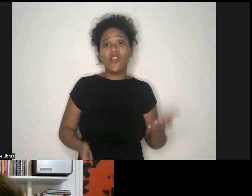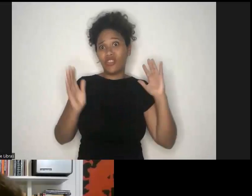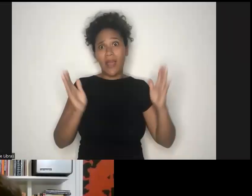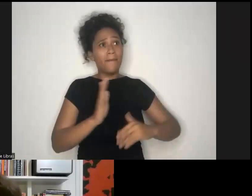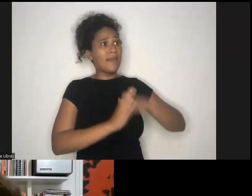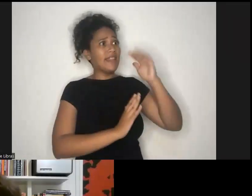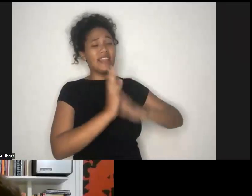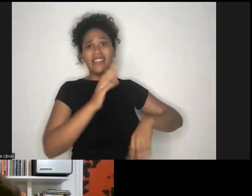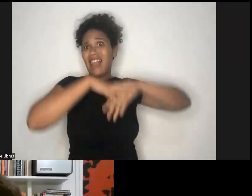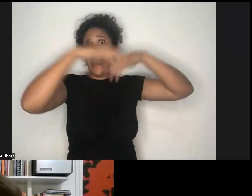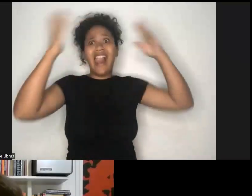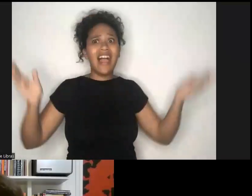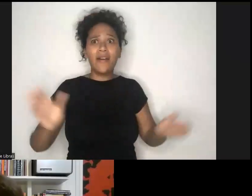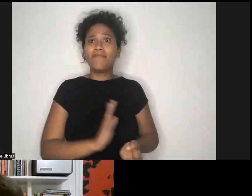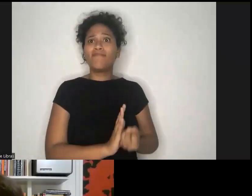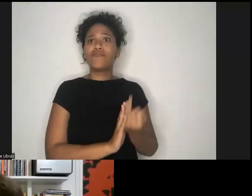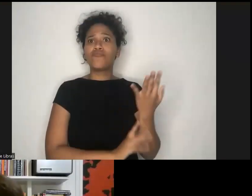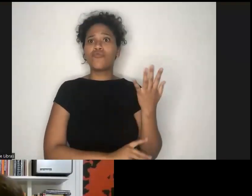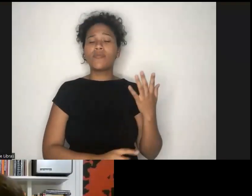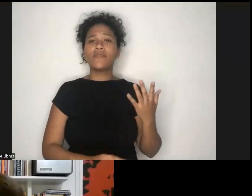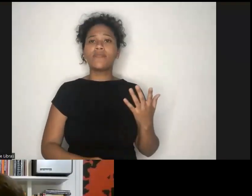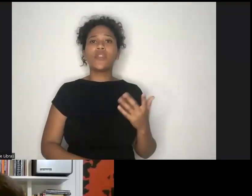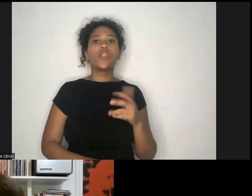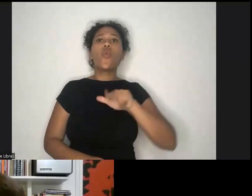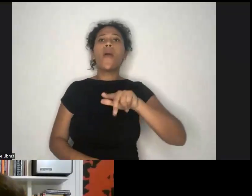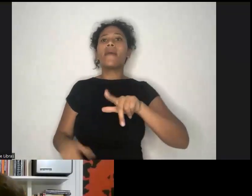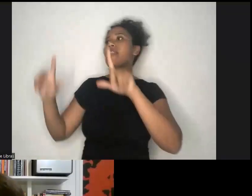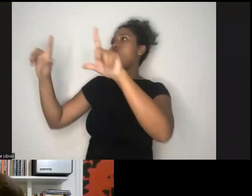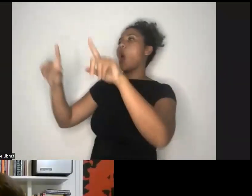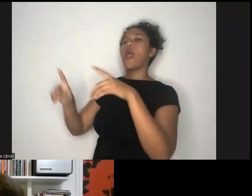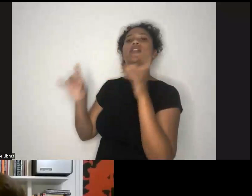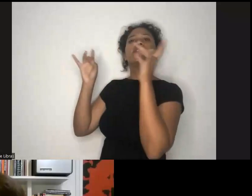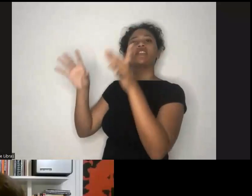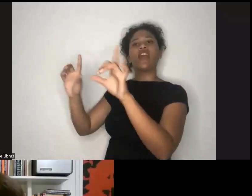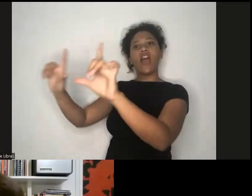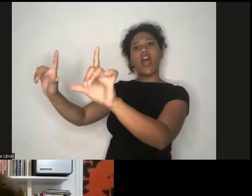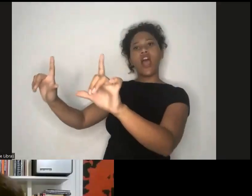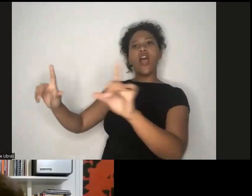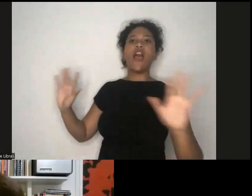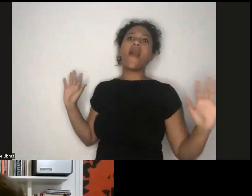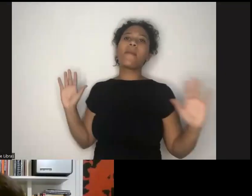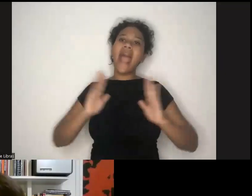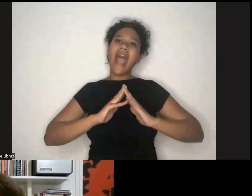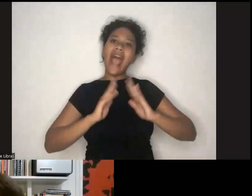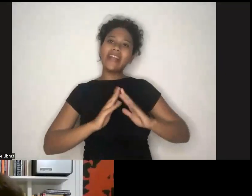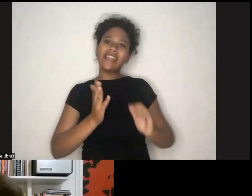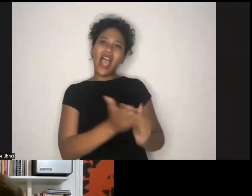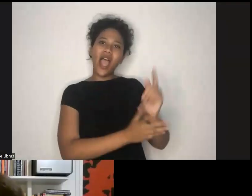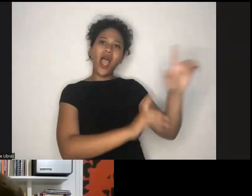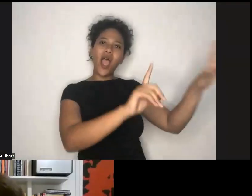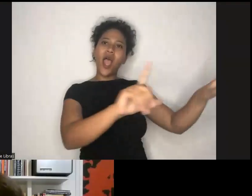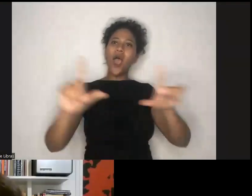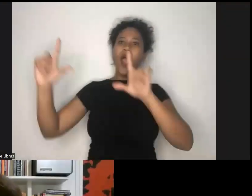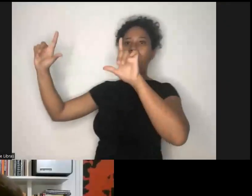é porque não é feito para decoração não é feito para tipo vou decorar minha casa com uma criatura